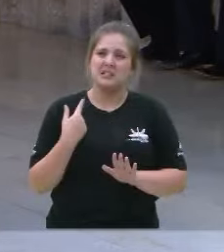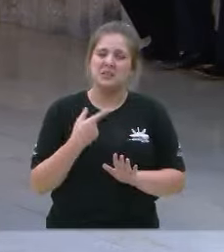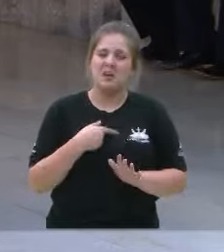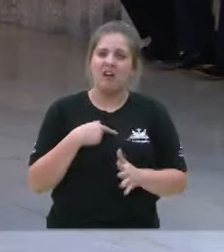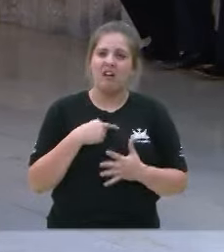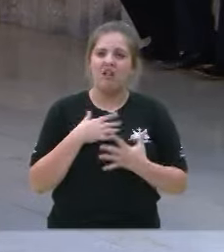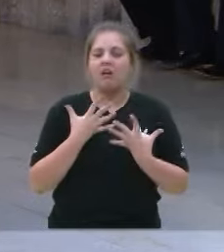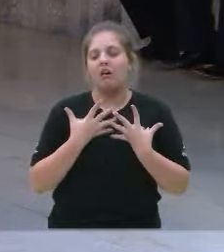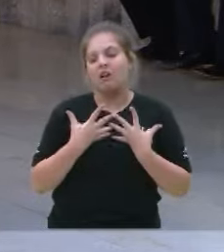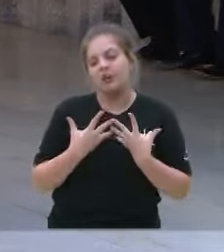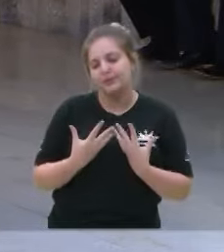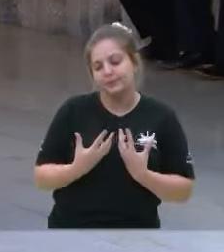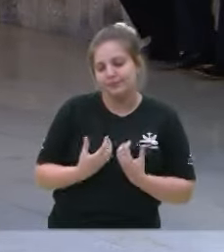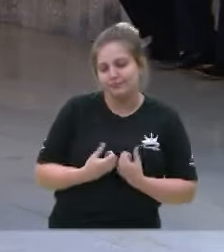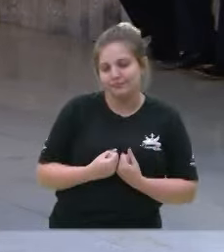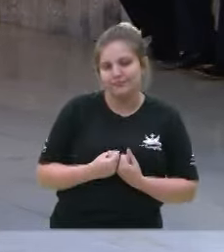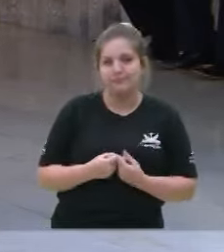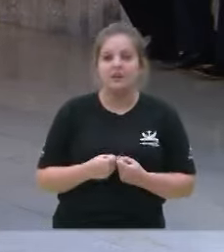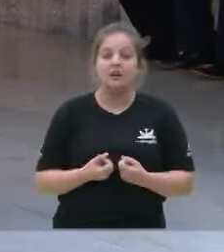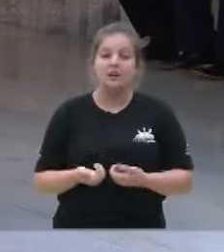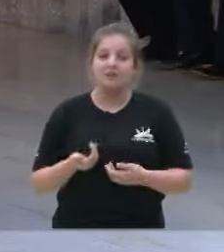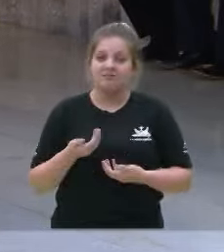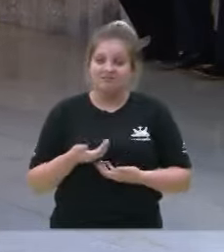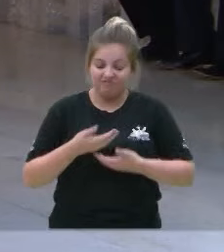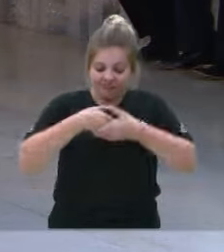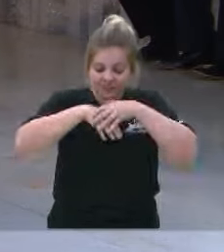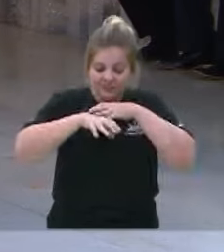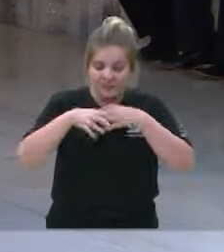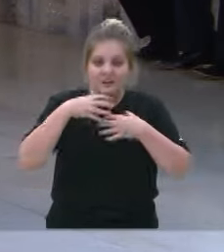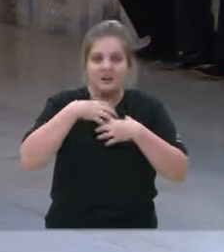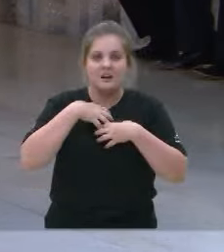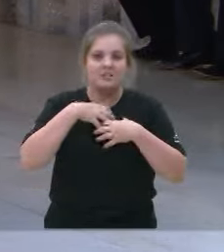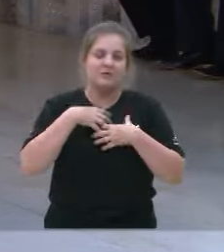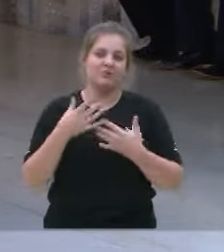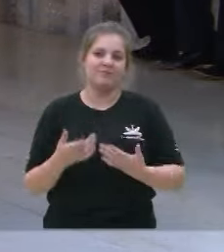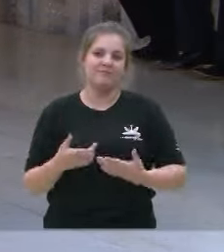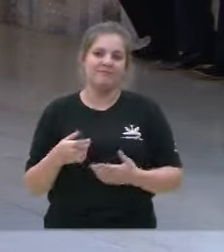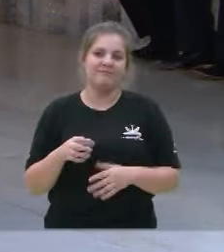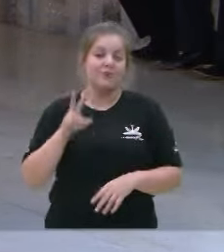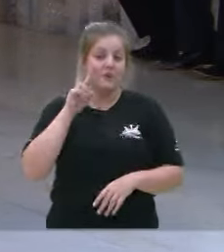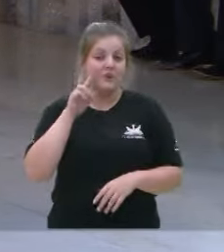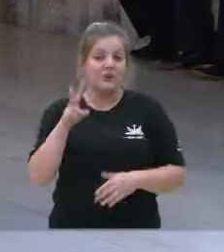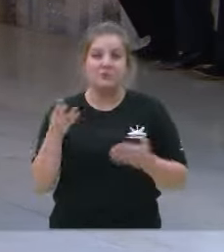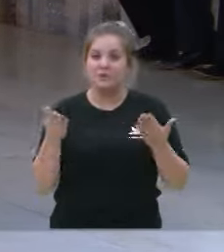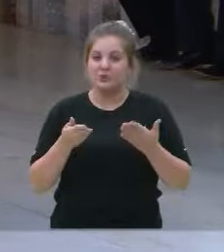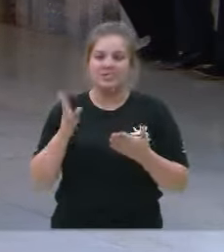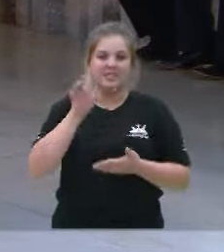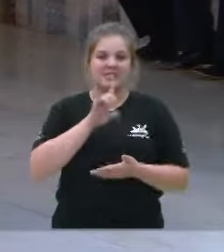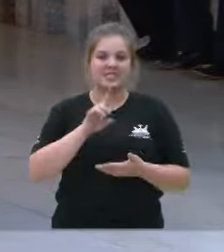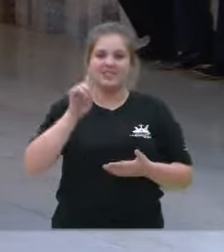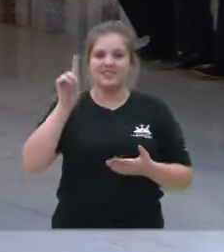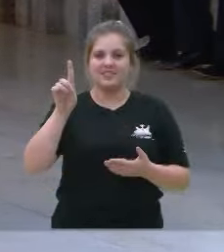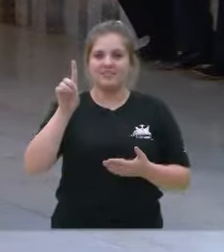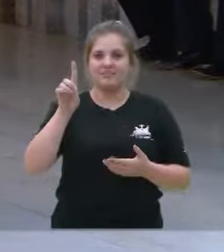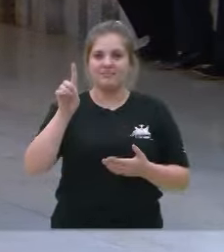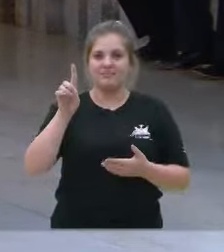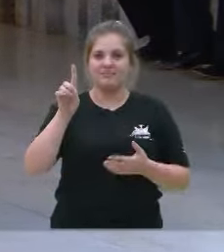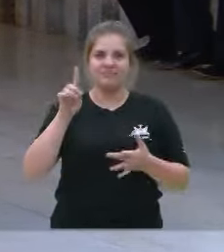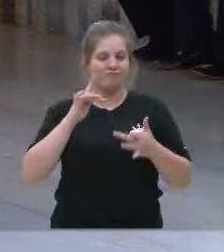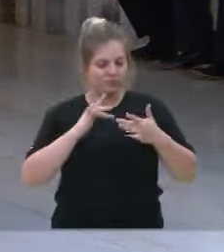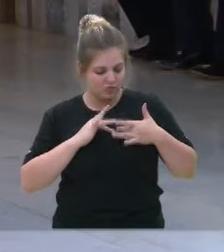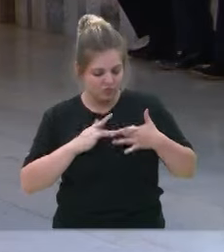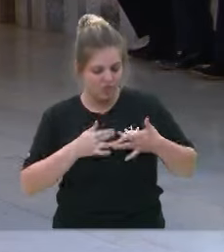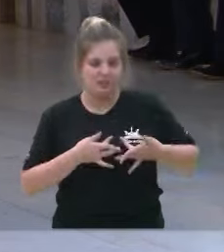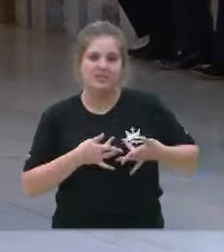preguiça dentro da nossa história de vida vemos hoje Deus se compadecendo